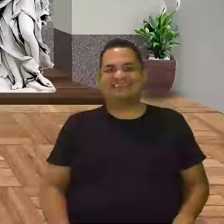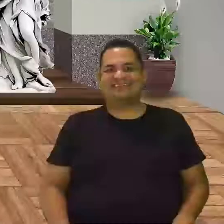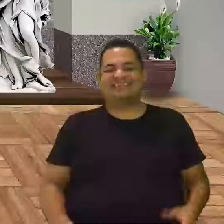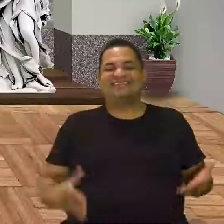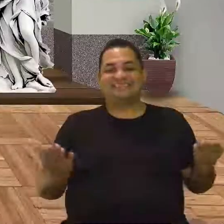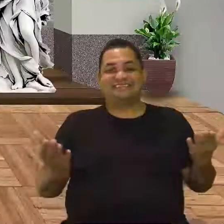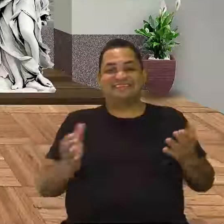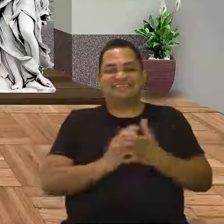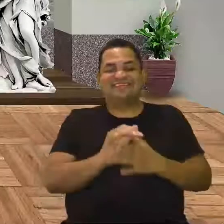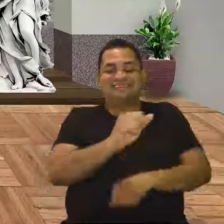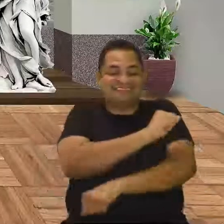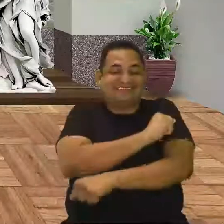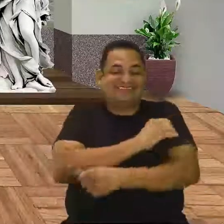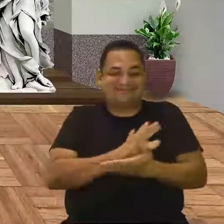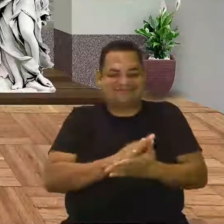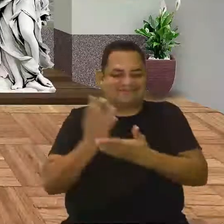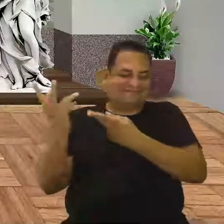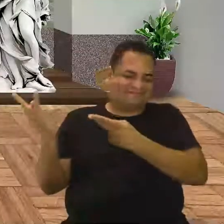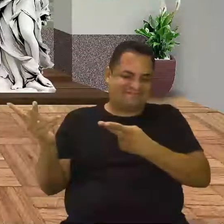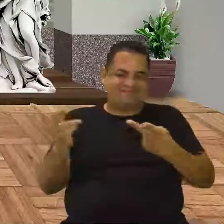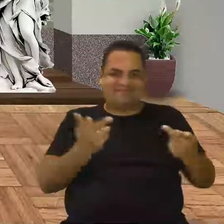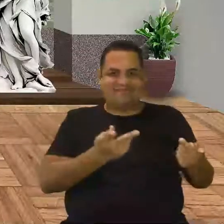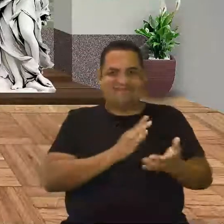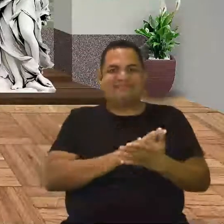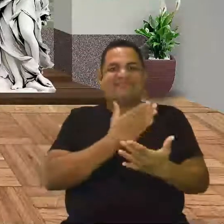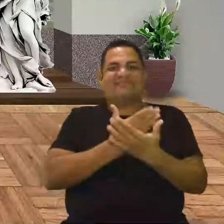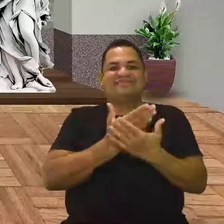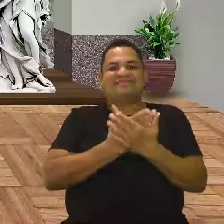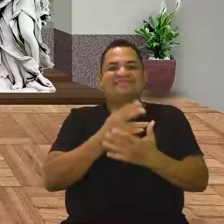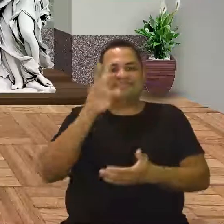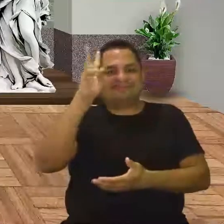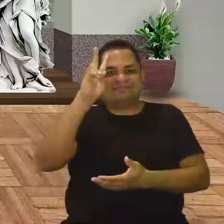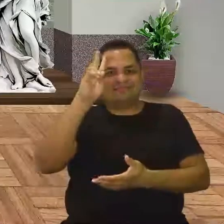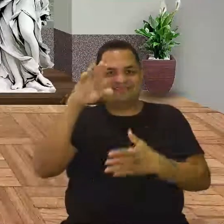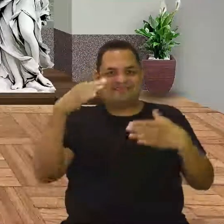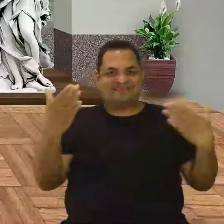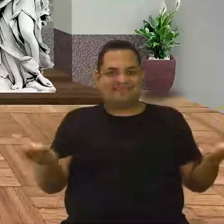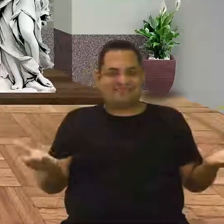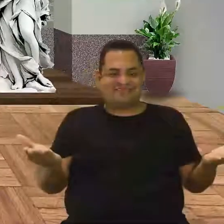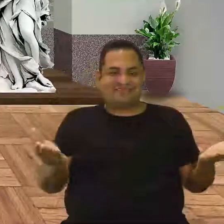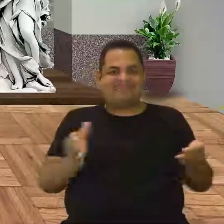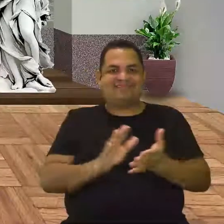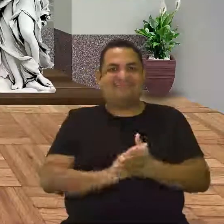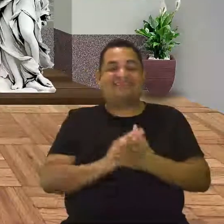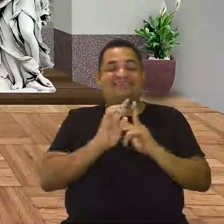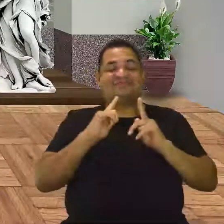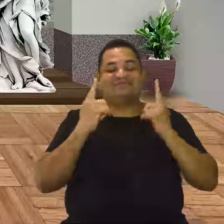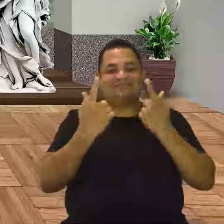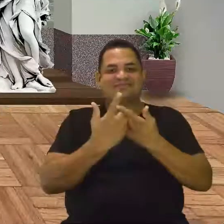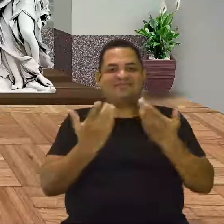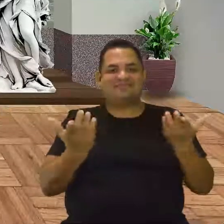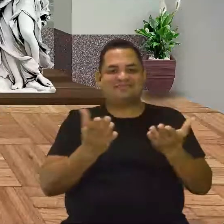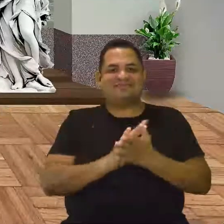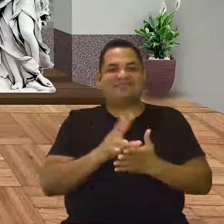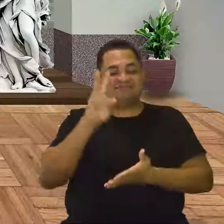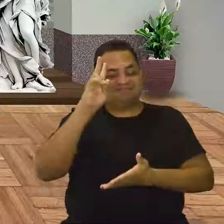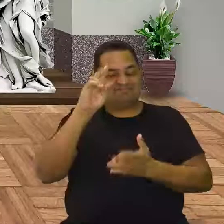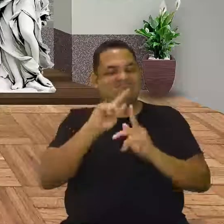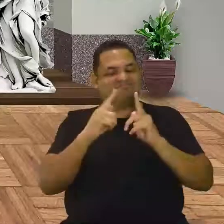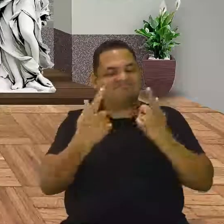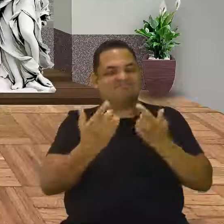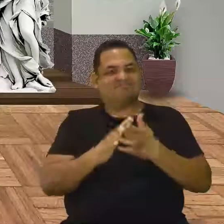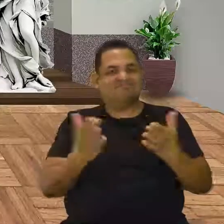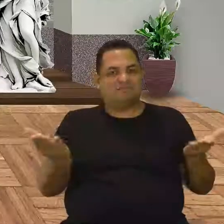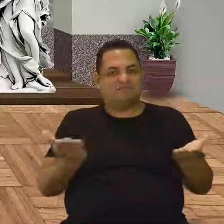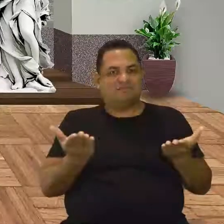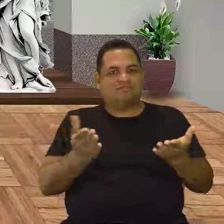Salve, salve, alunos! Sejam todos bem-vindos para mais uma aula de História. História geral. É isso mesmo.